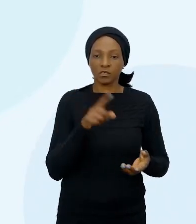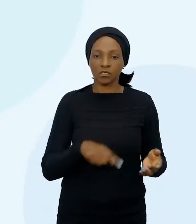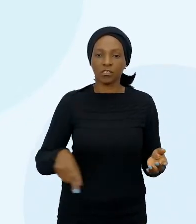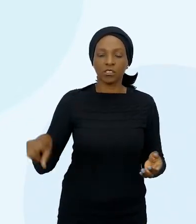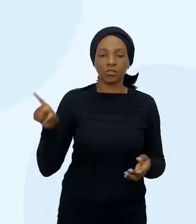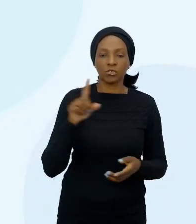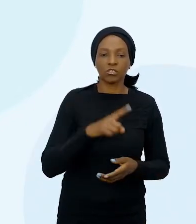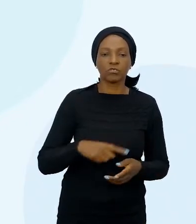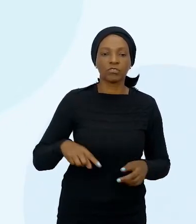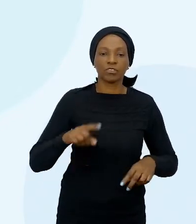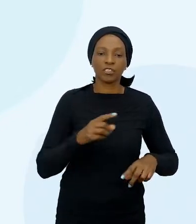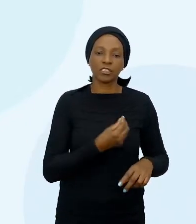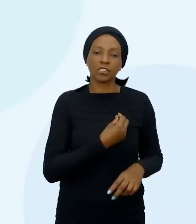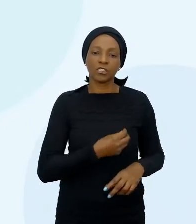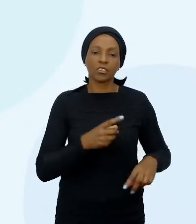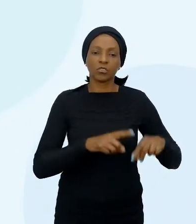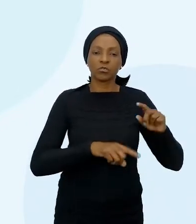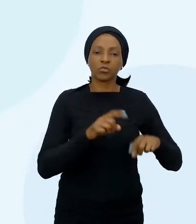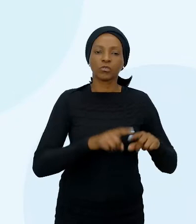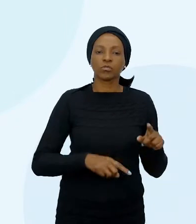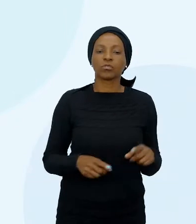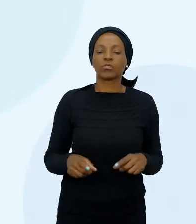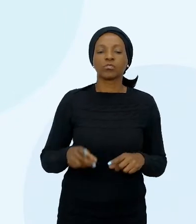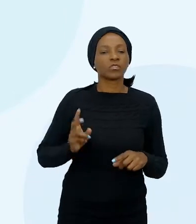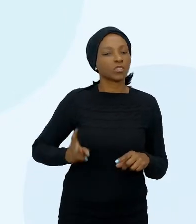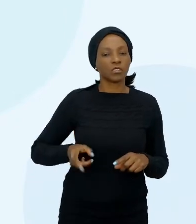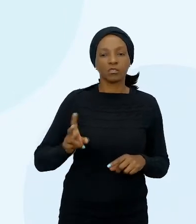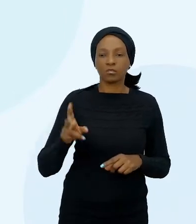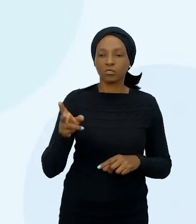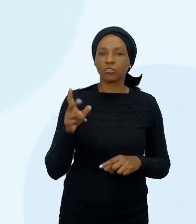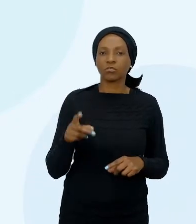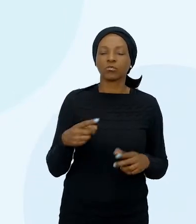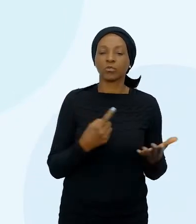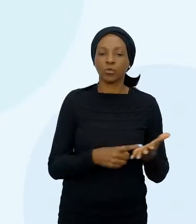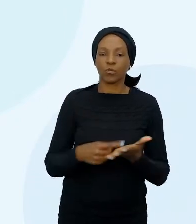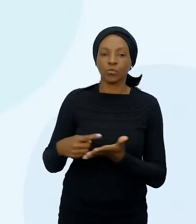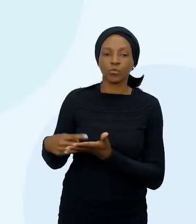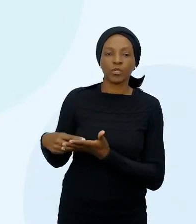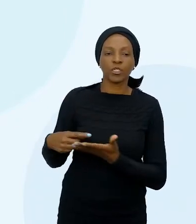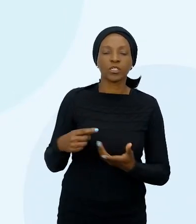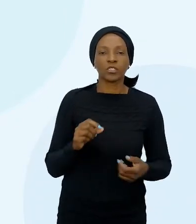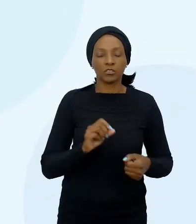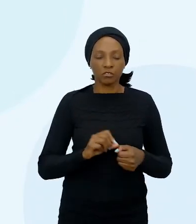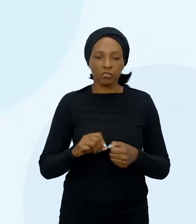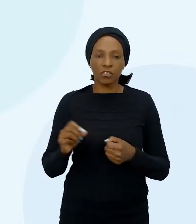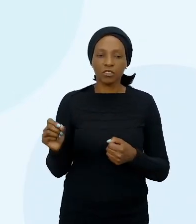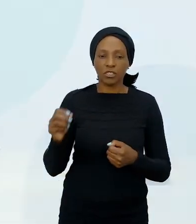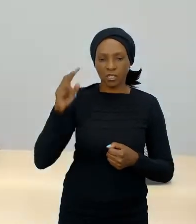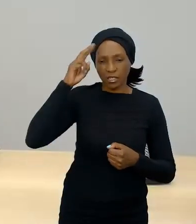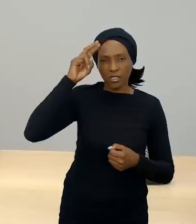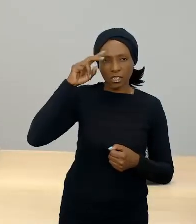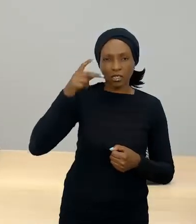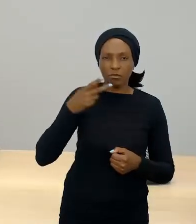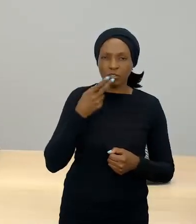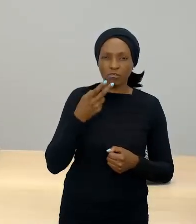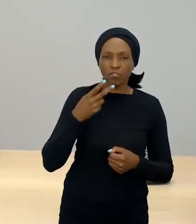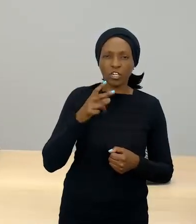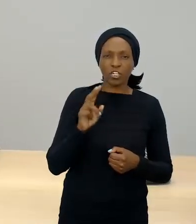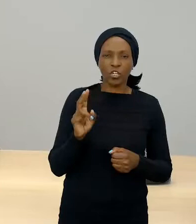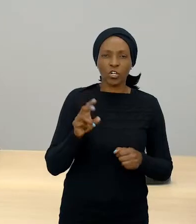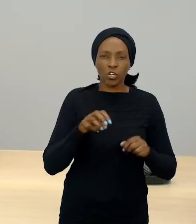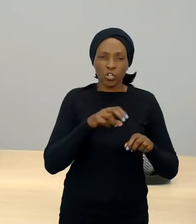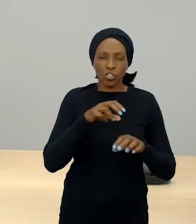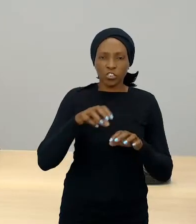dos produtos e continuaremos nosso plano de ação. Lembra que a gente está falando da horta, né? Definindo